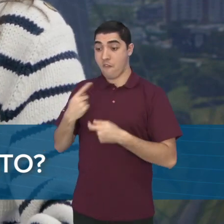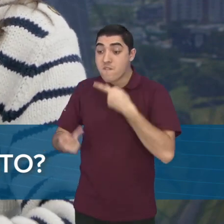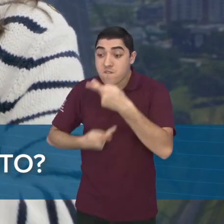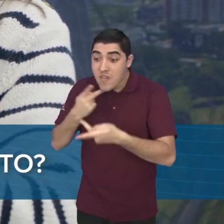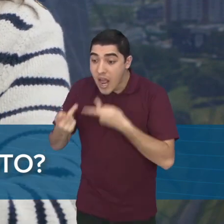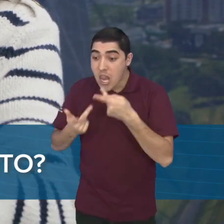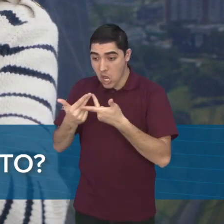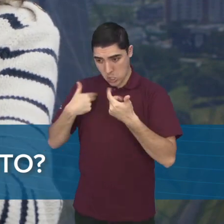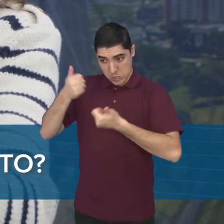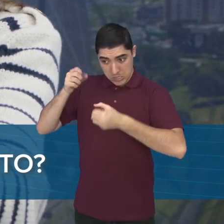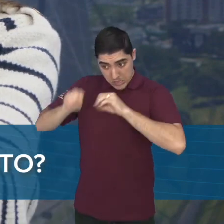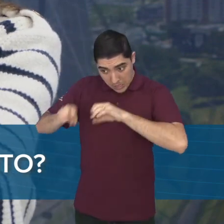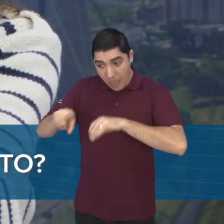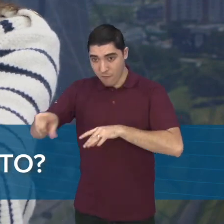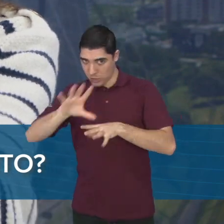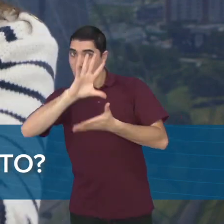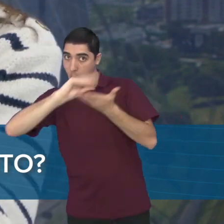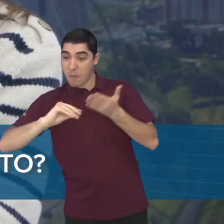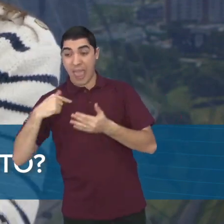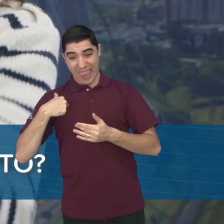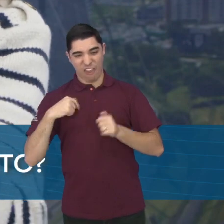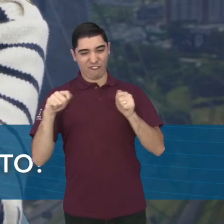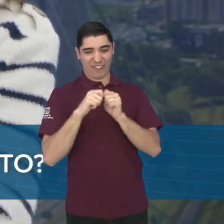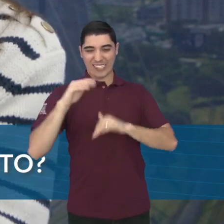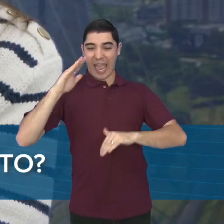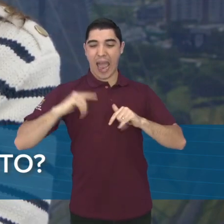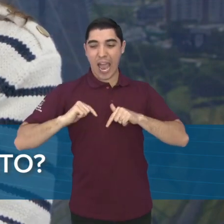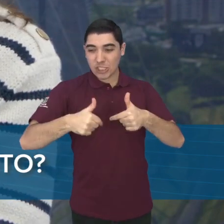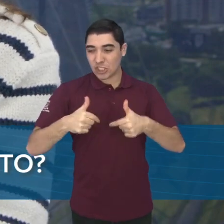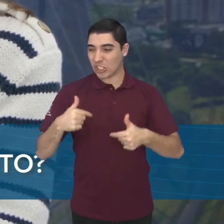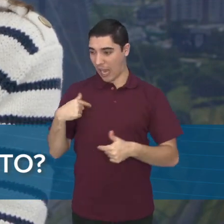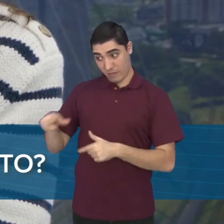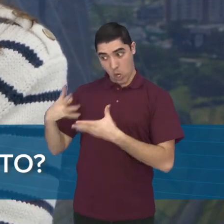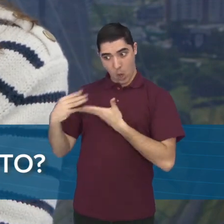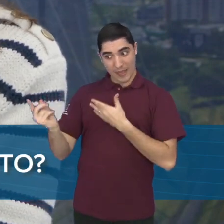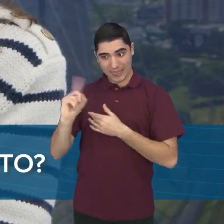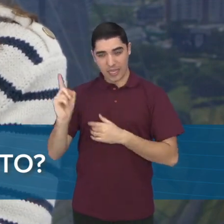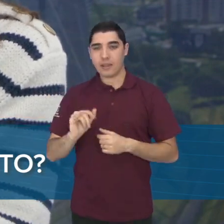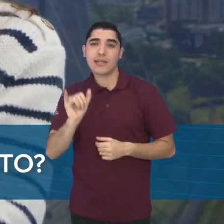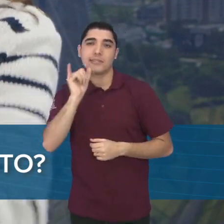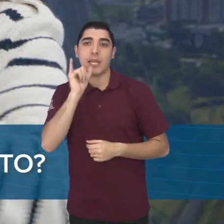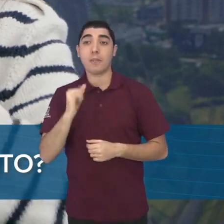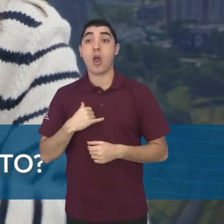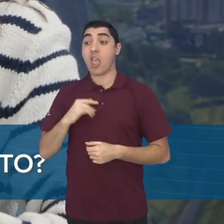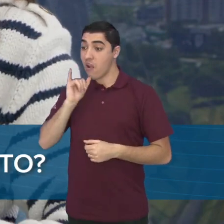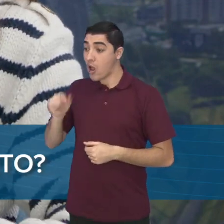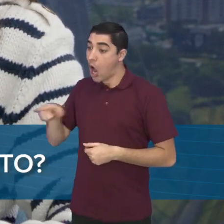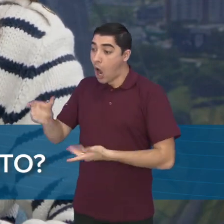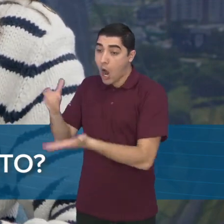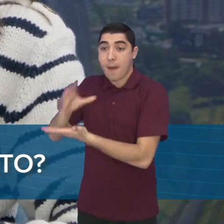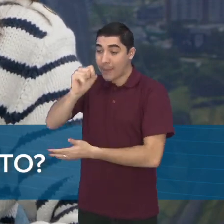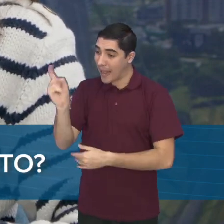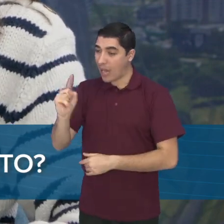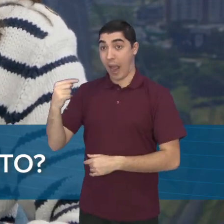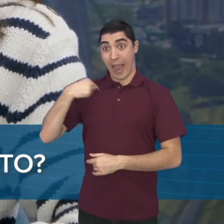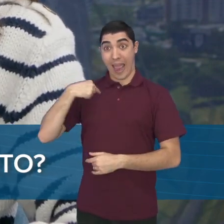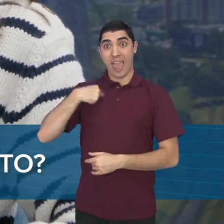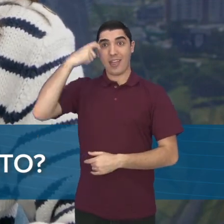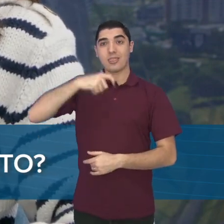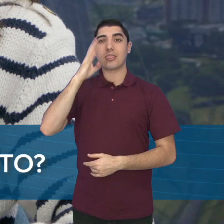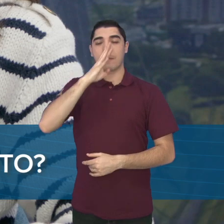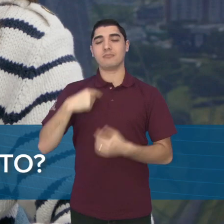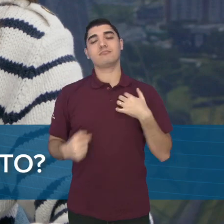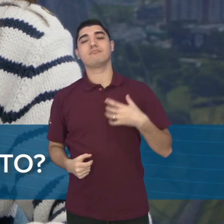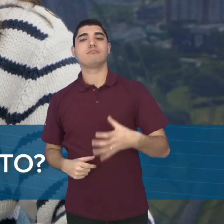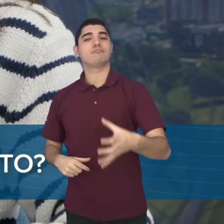não adianta a gente falar, não pegue o copo, e você vai lá e pega, né, não tem jeito. E a gente tem inúmeros vídeos engraçados